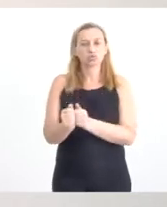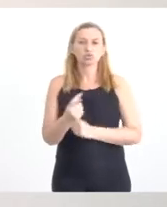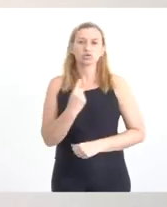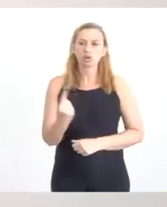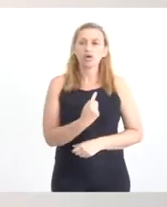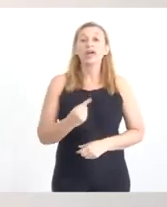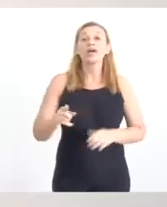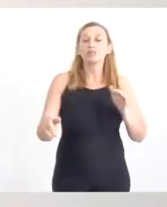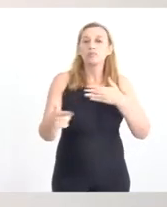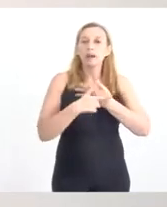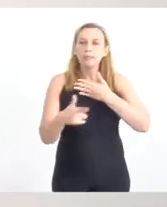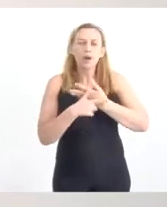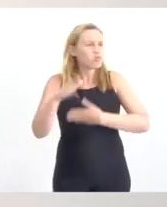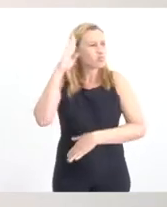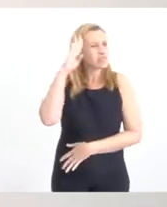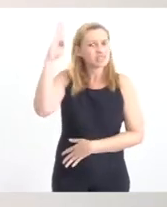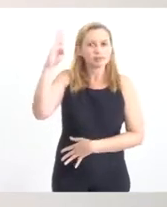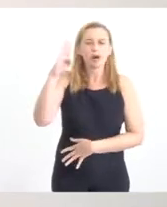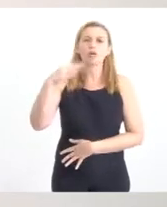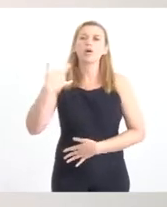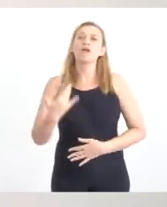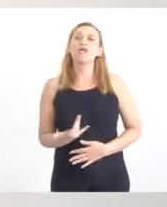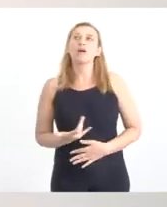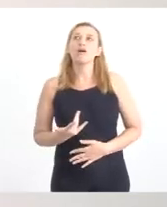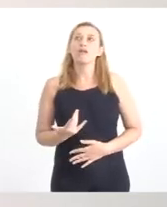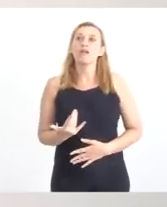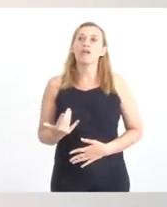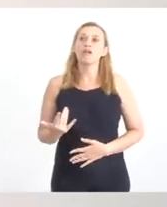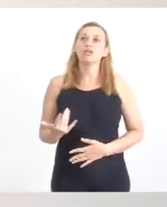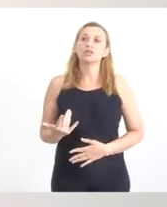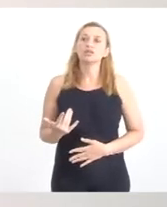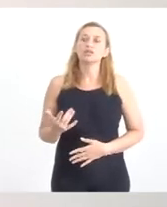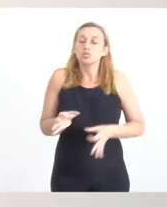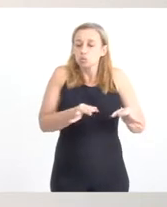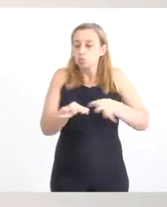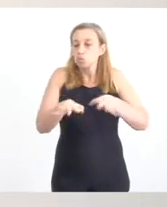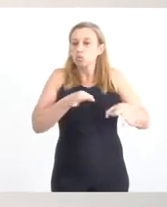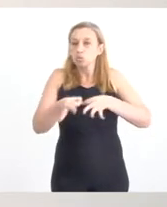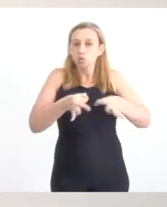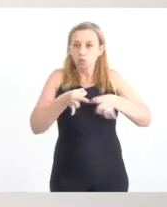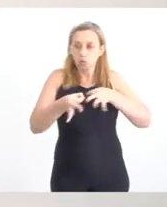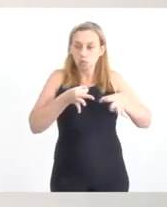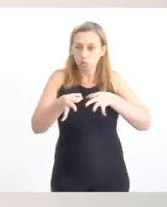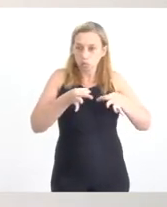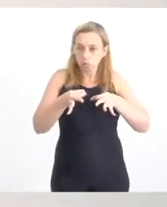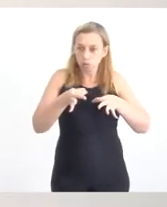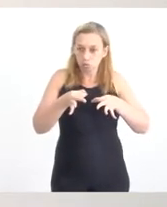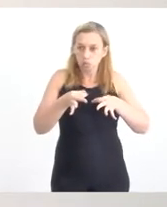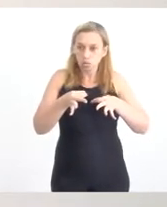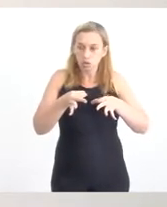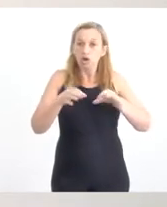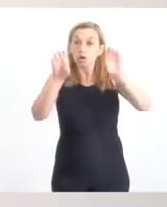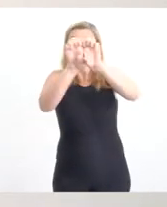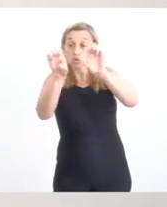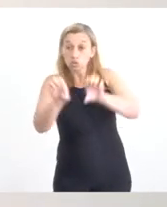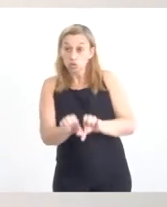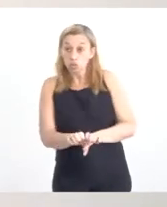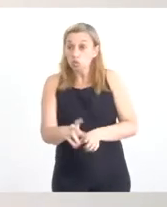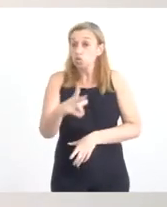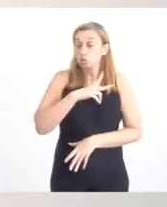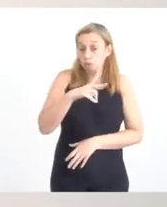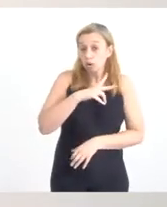Esse é um papel central de de organizar a partir de uma estrutura do